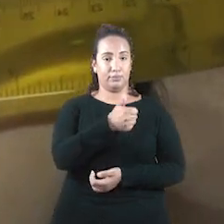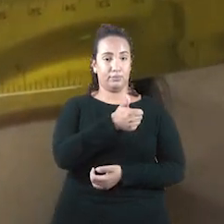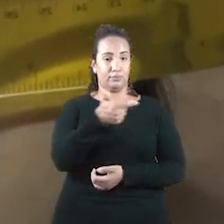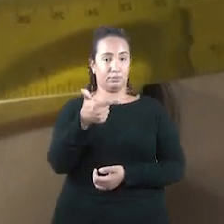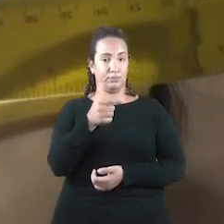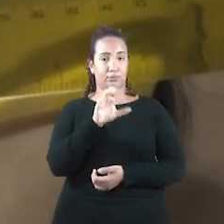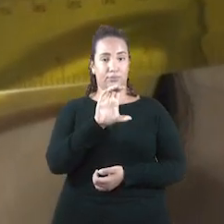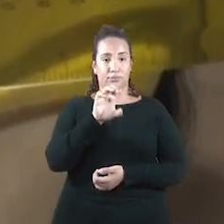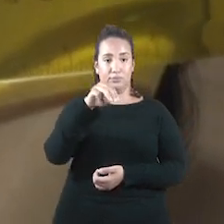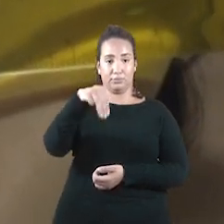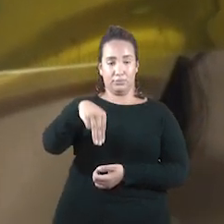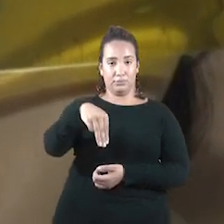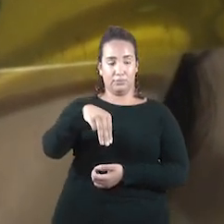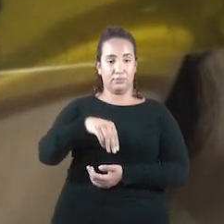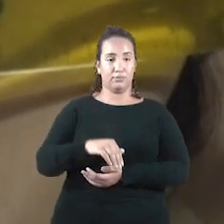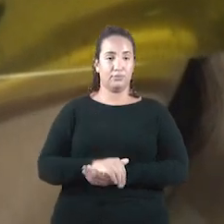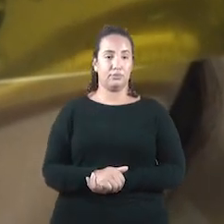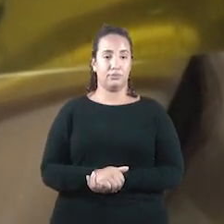12 centímetros.